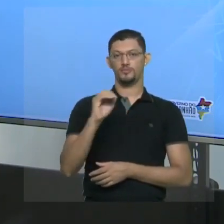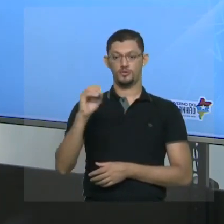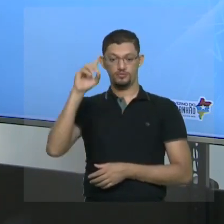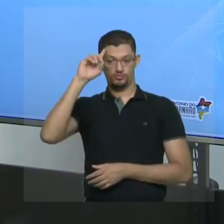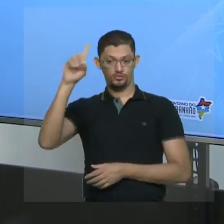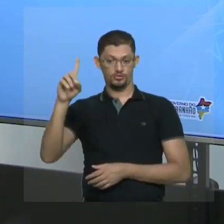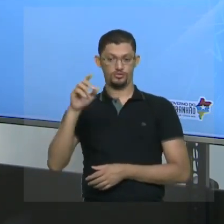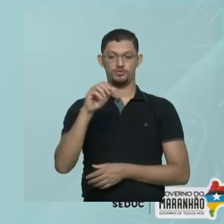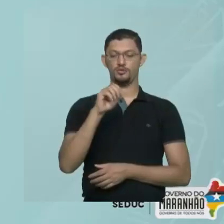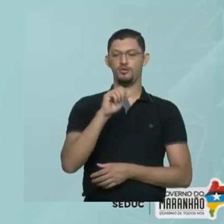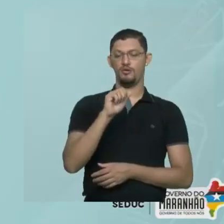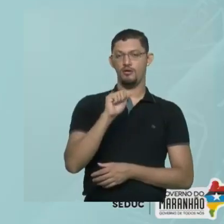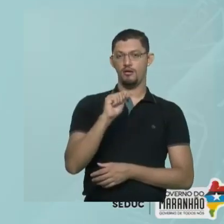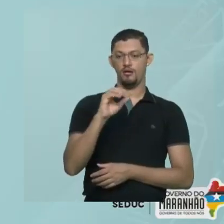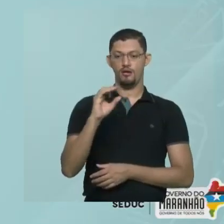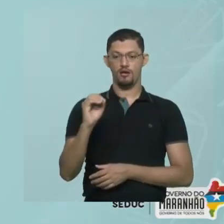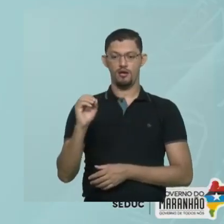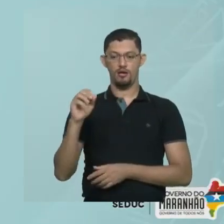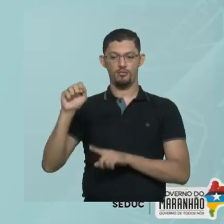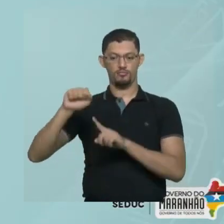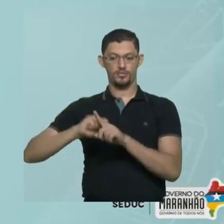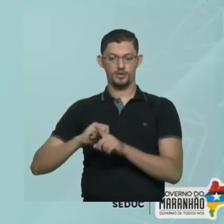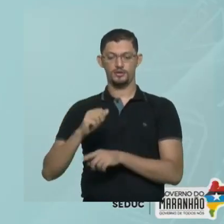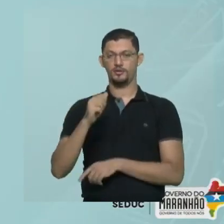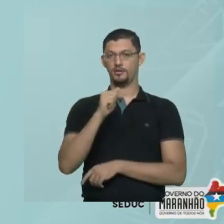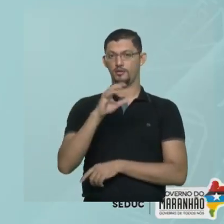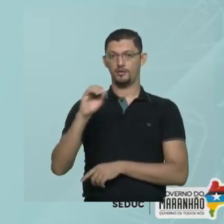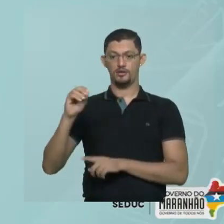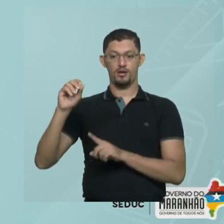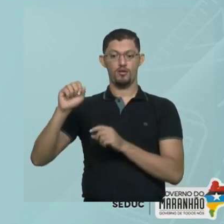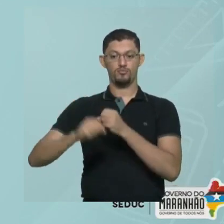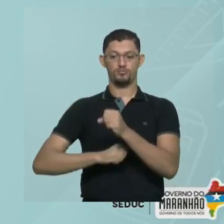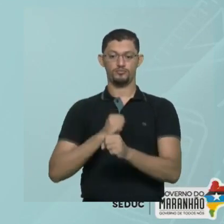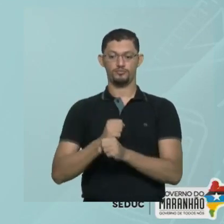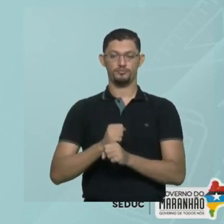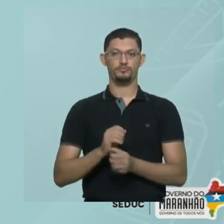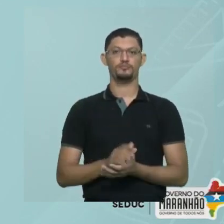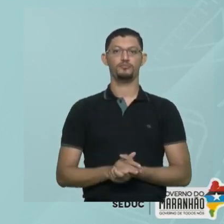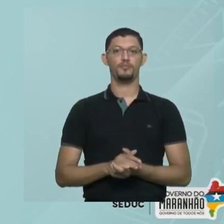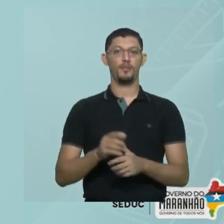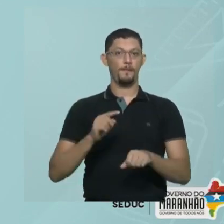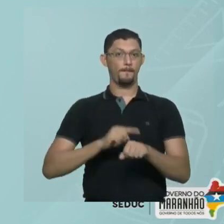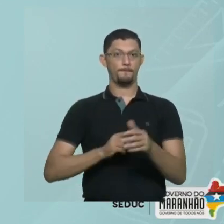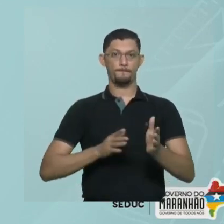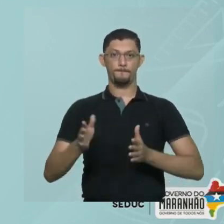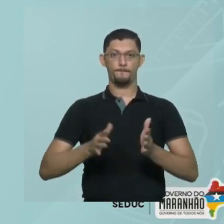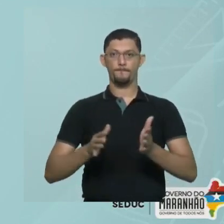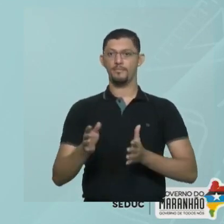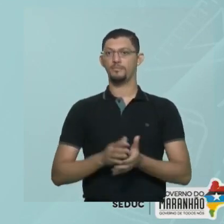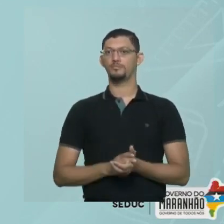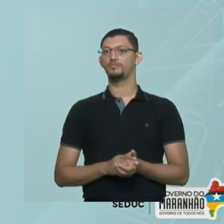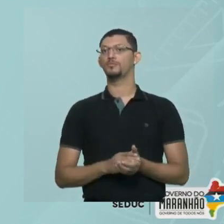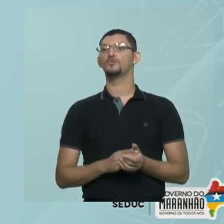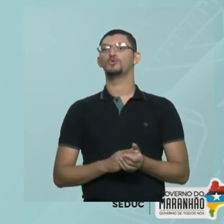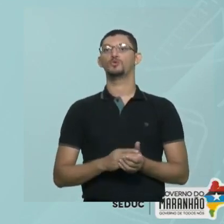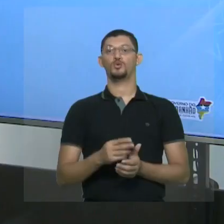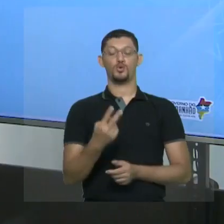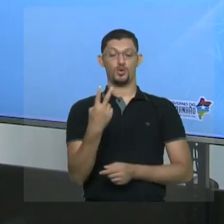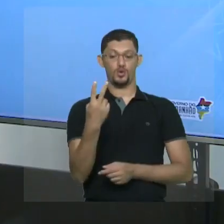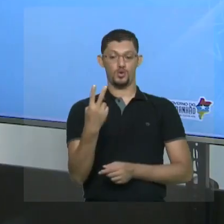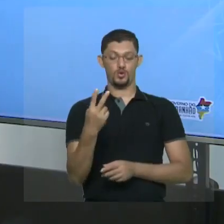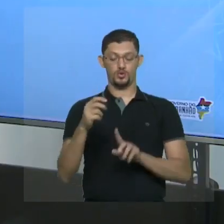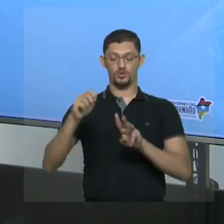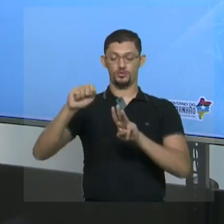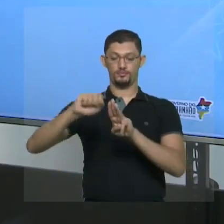AA ao ano, por um período de 2 trimestres. Qual foi o montante ao final desse período? Olha